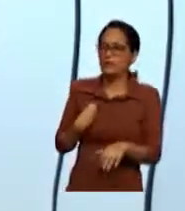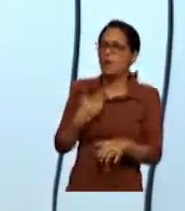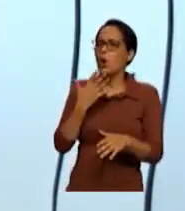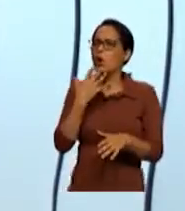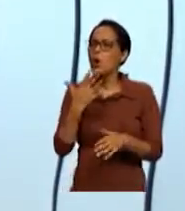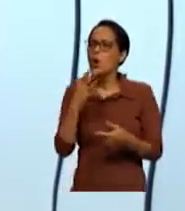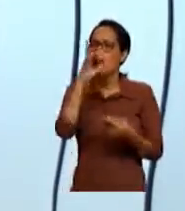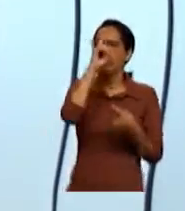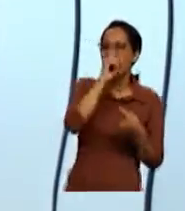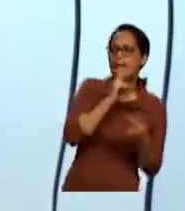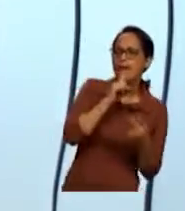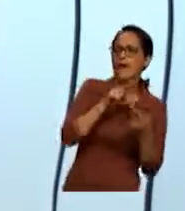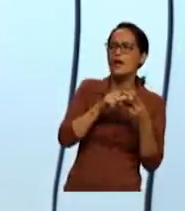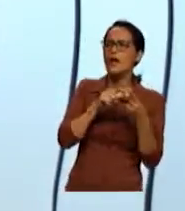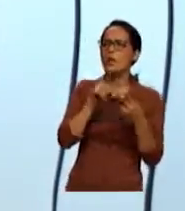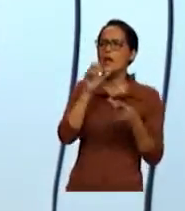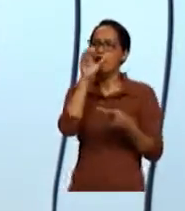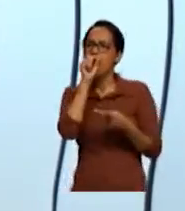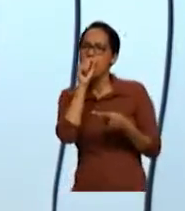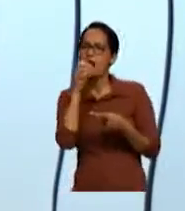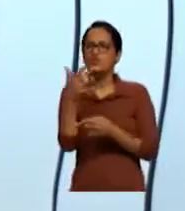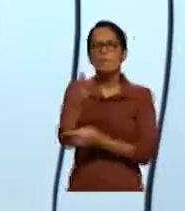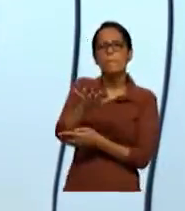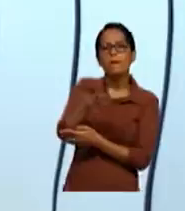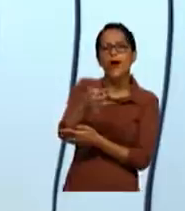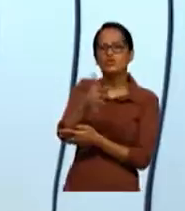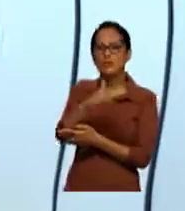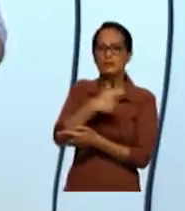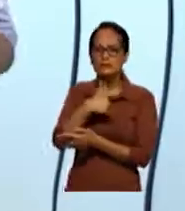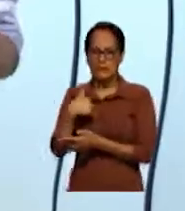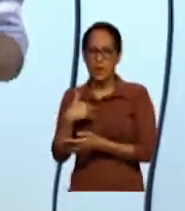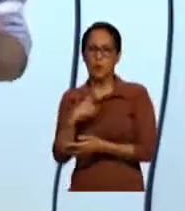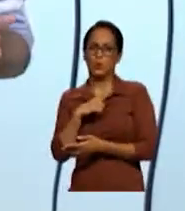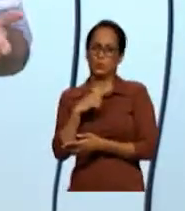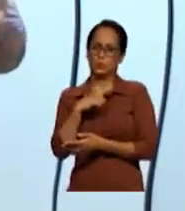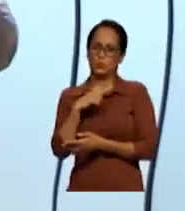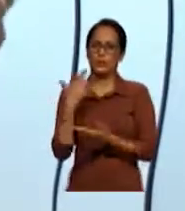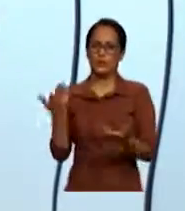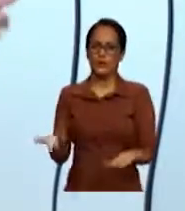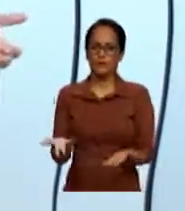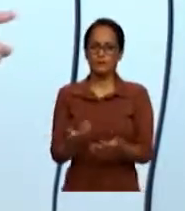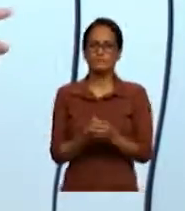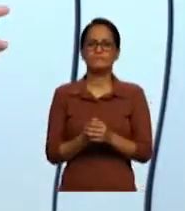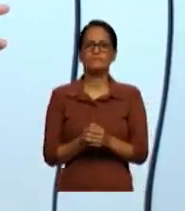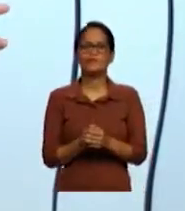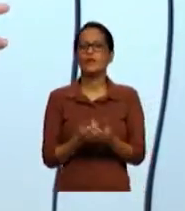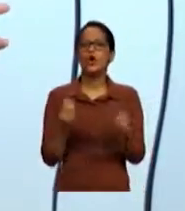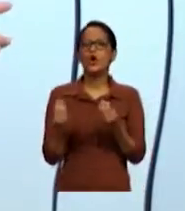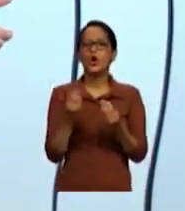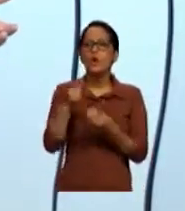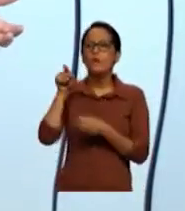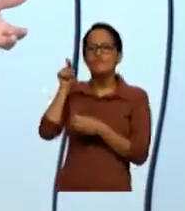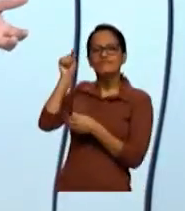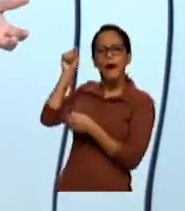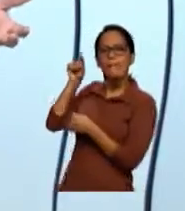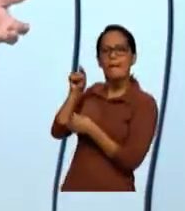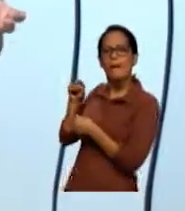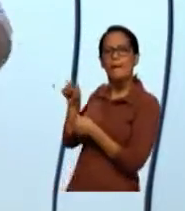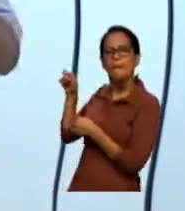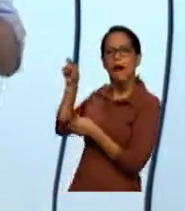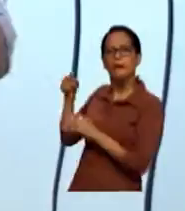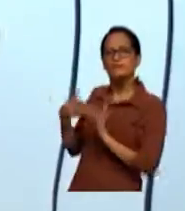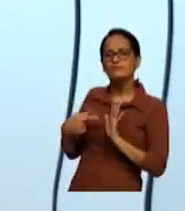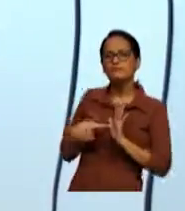amarelo vão ser aqueles que estão em meio termo. Mas como que isso, então, a gente vai estar contribuindo para a